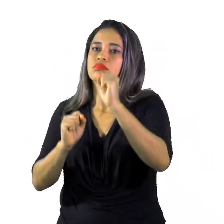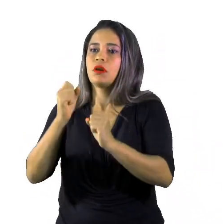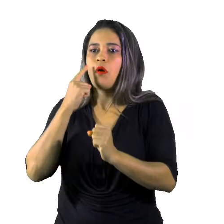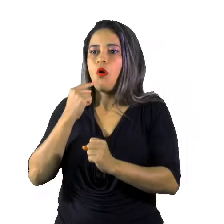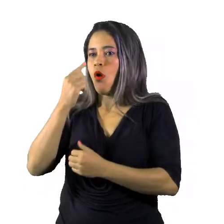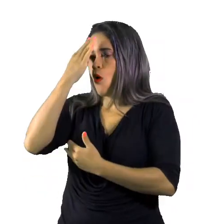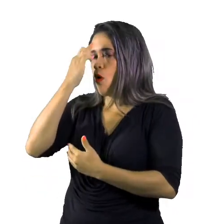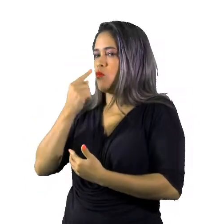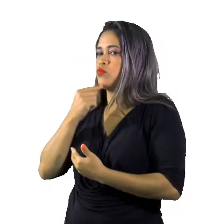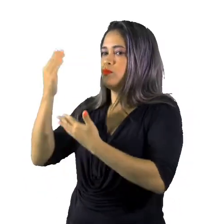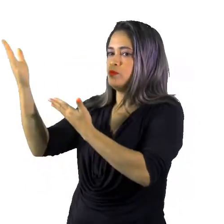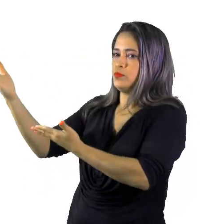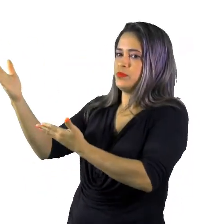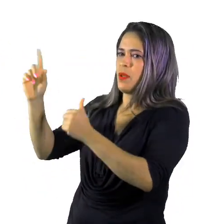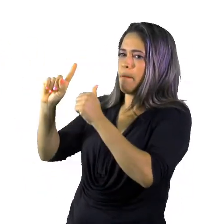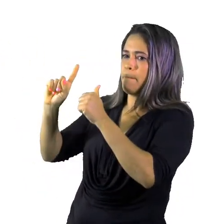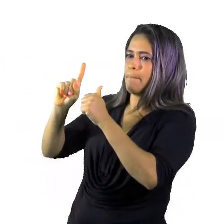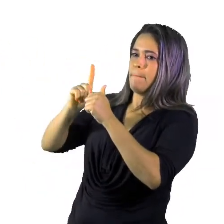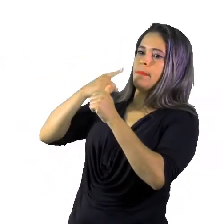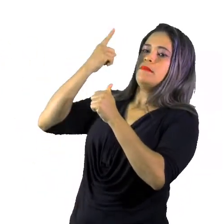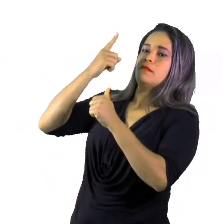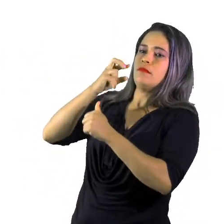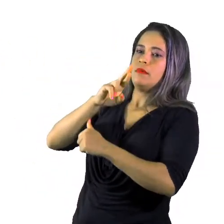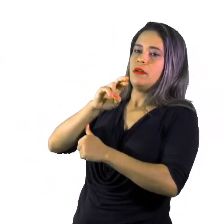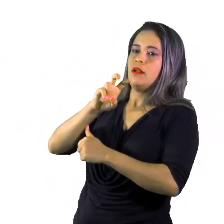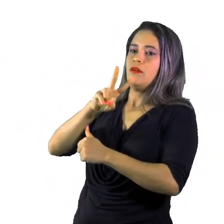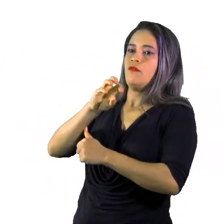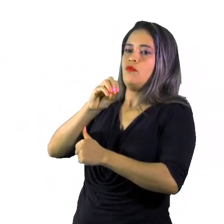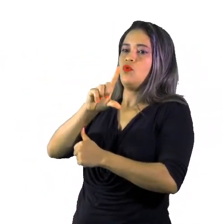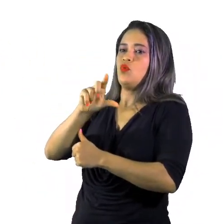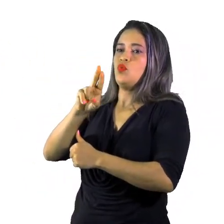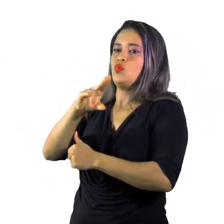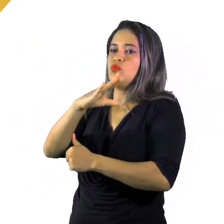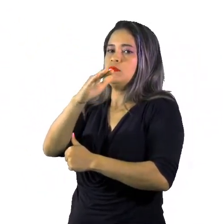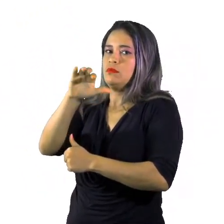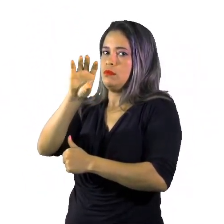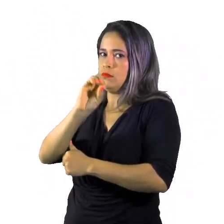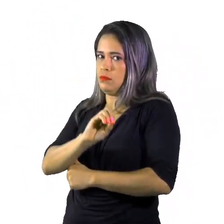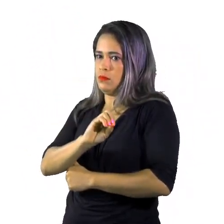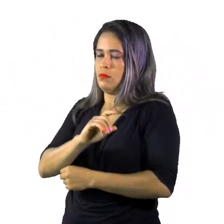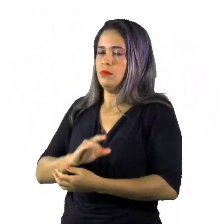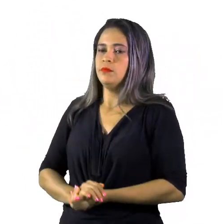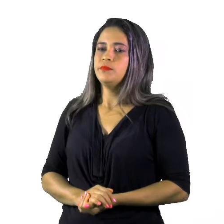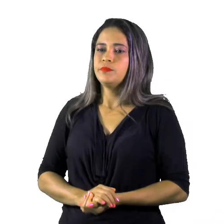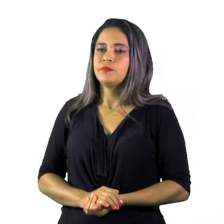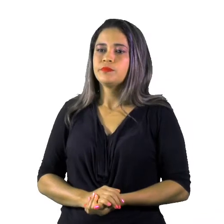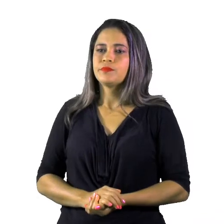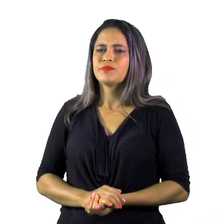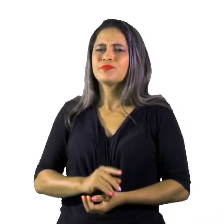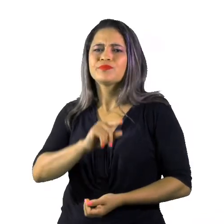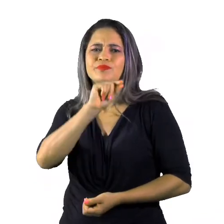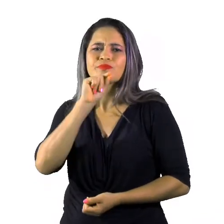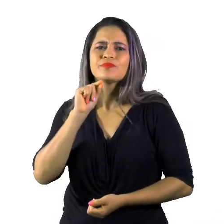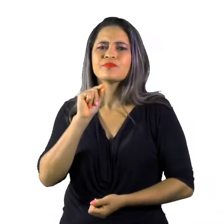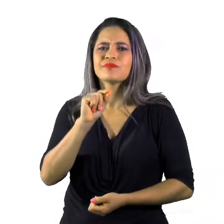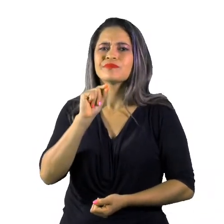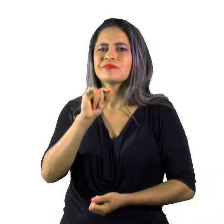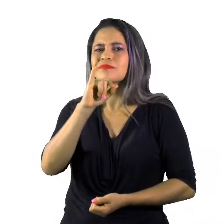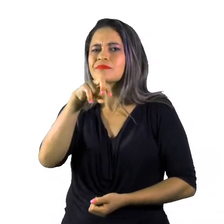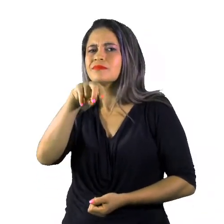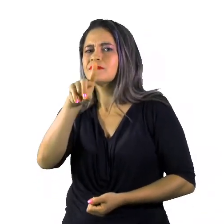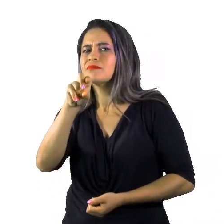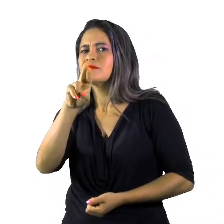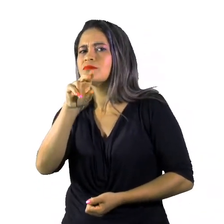muito bem a questão da primeira revolução industrial, que a gente vai estar olhando agora, tá? Então, o que é a industrialização?